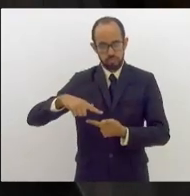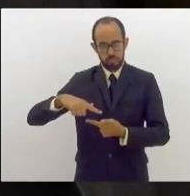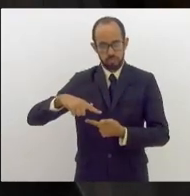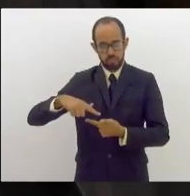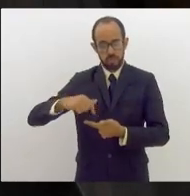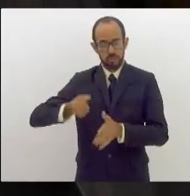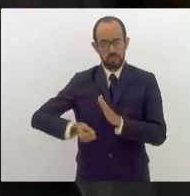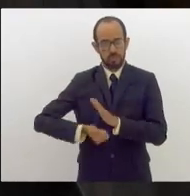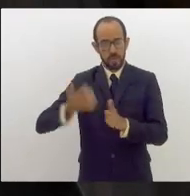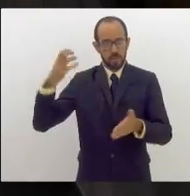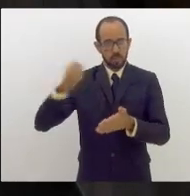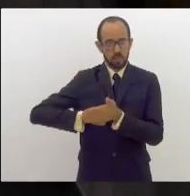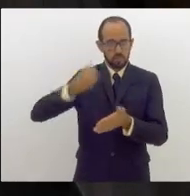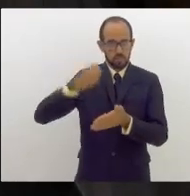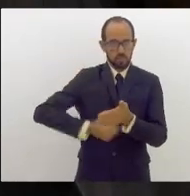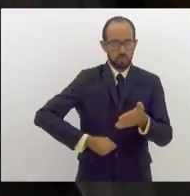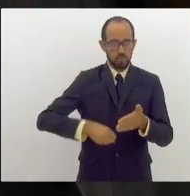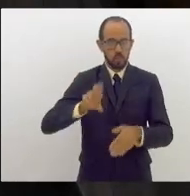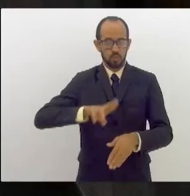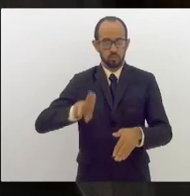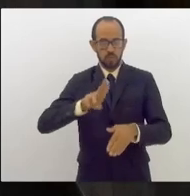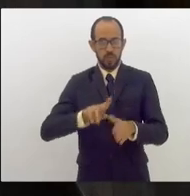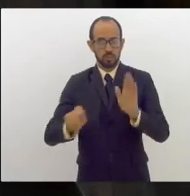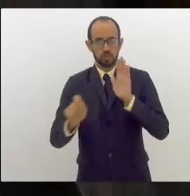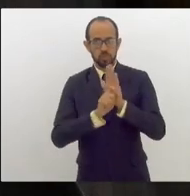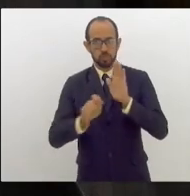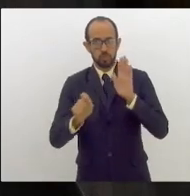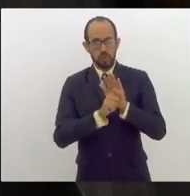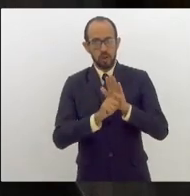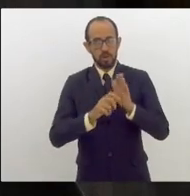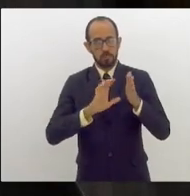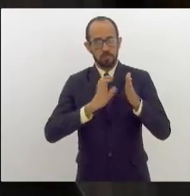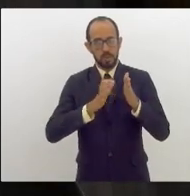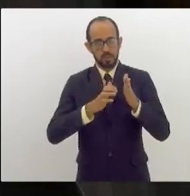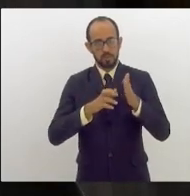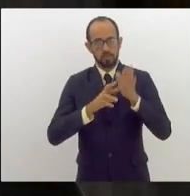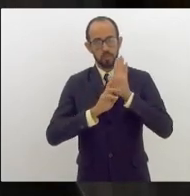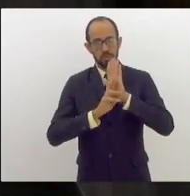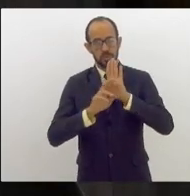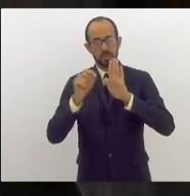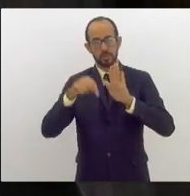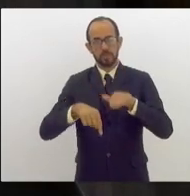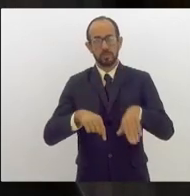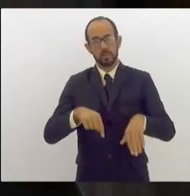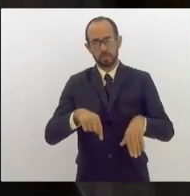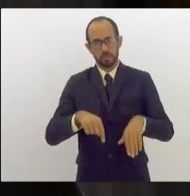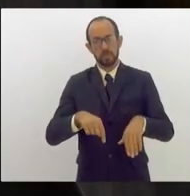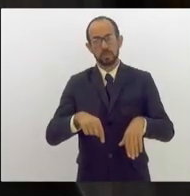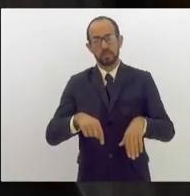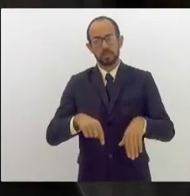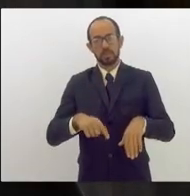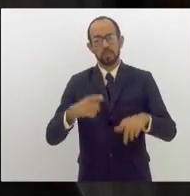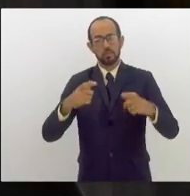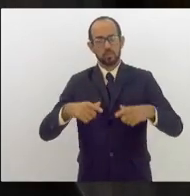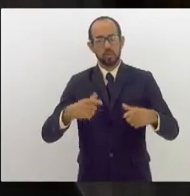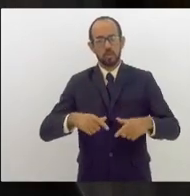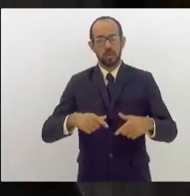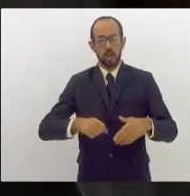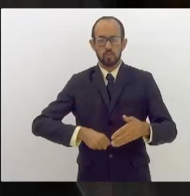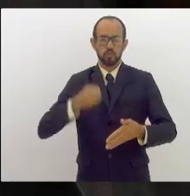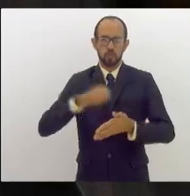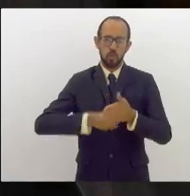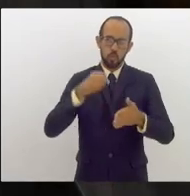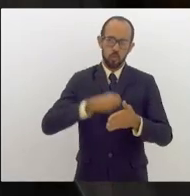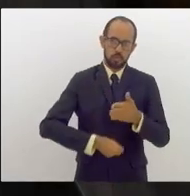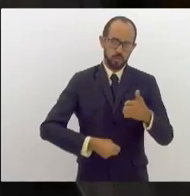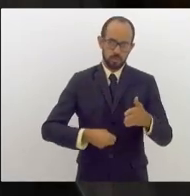usuários de droga inclusive de partidos com representação aqui nessa casa se torne mais um antro de militância e aqui